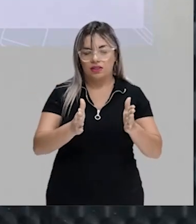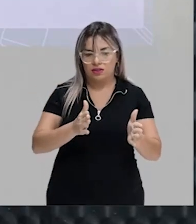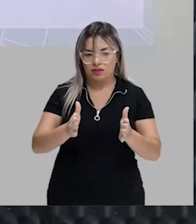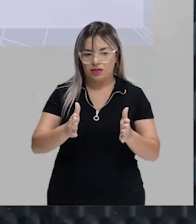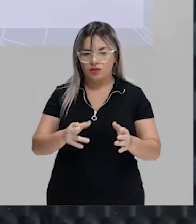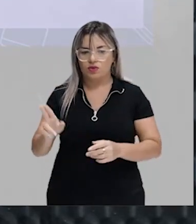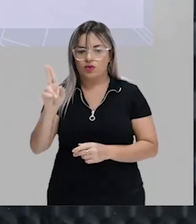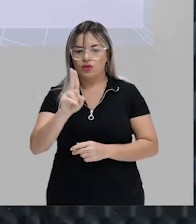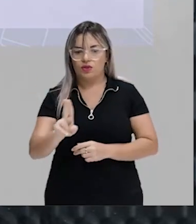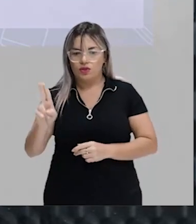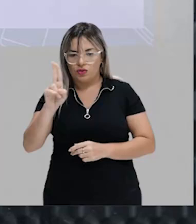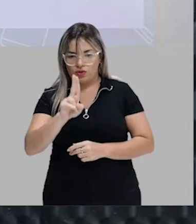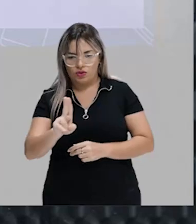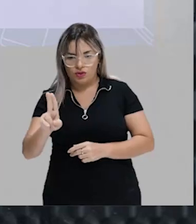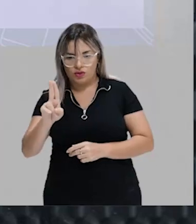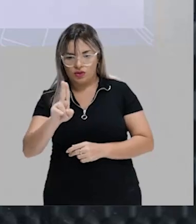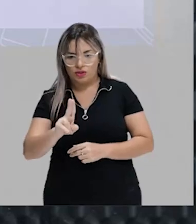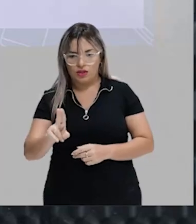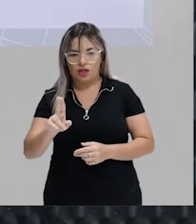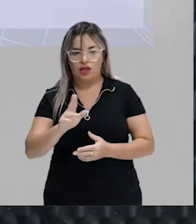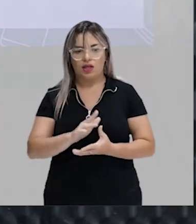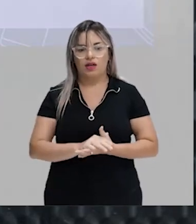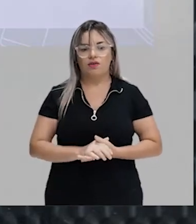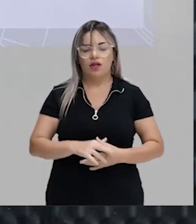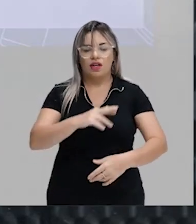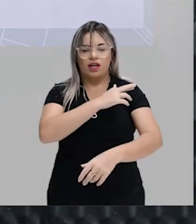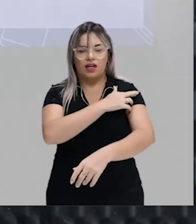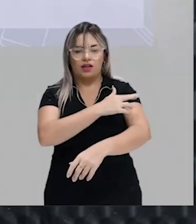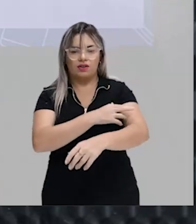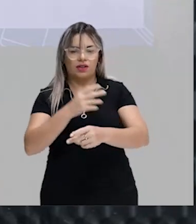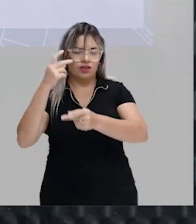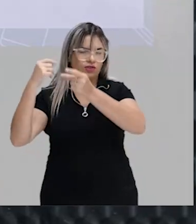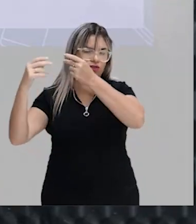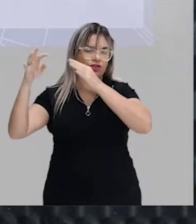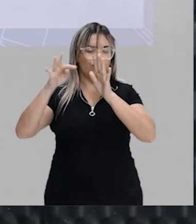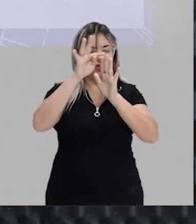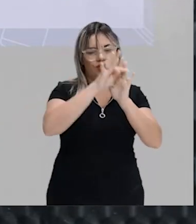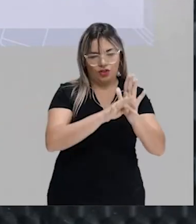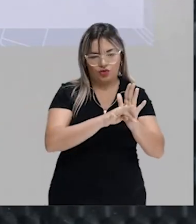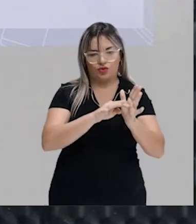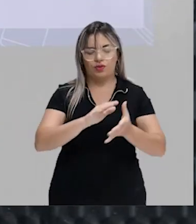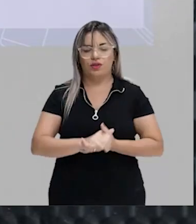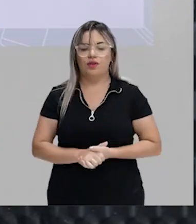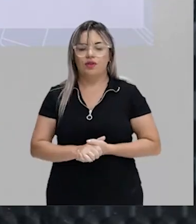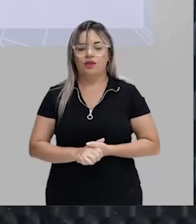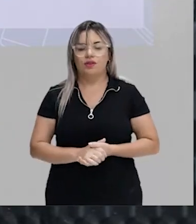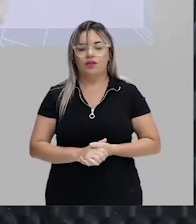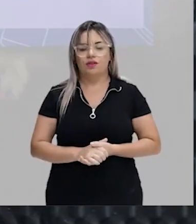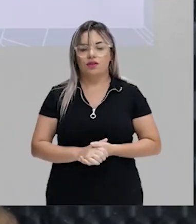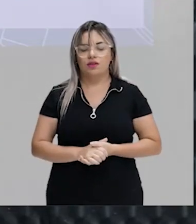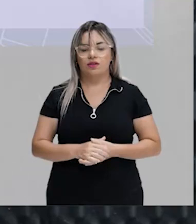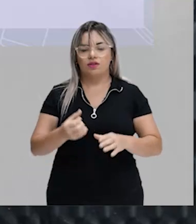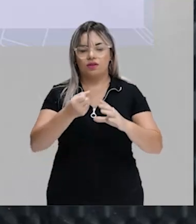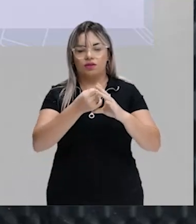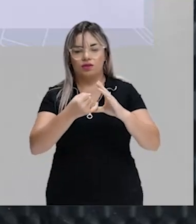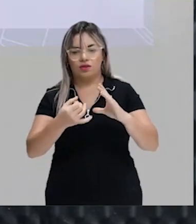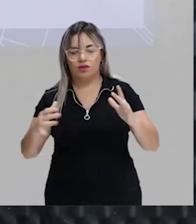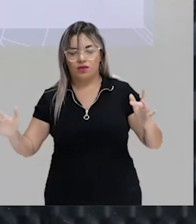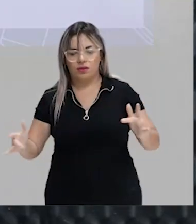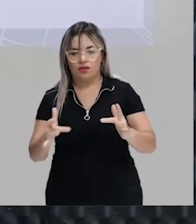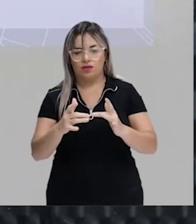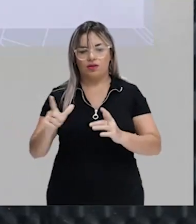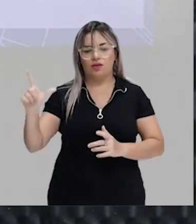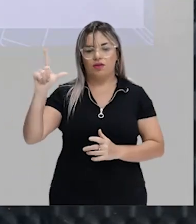bom? Dentro dos seus textos. Então, a característica do classicismo literário são baseadas no quê? Formas com importância voltada para o